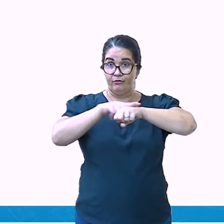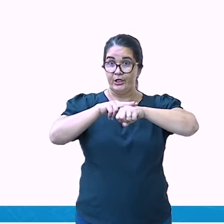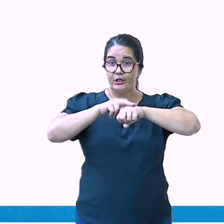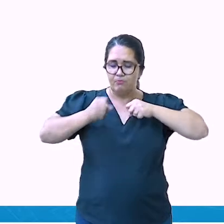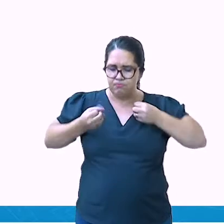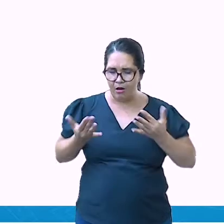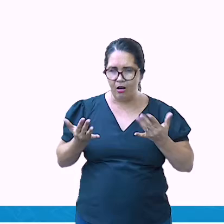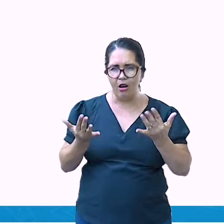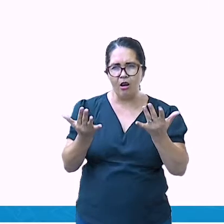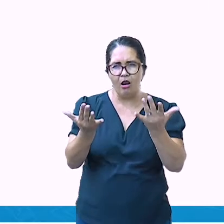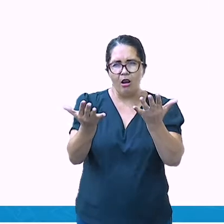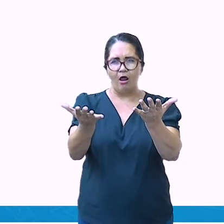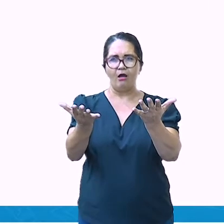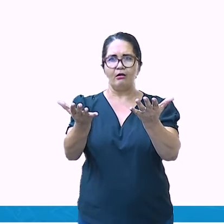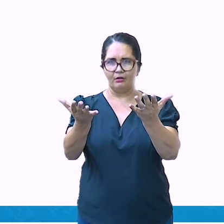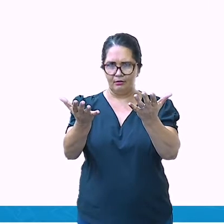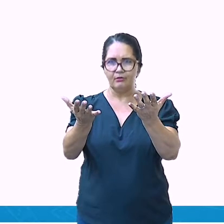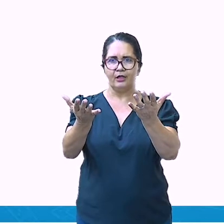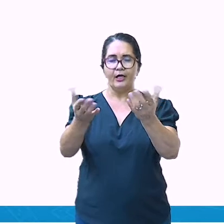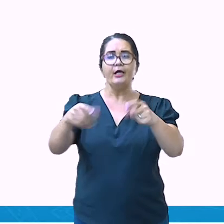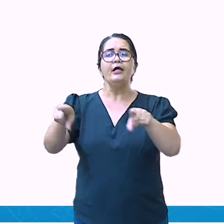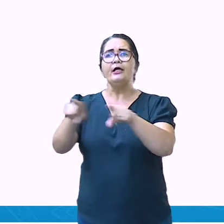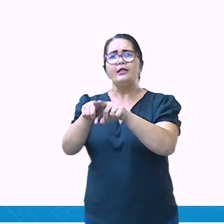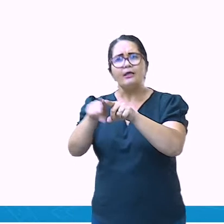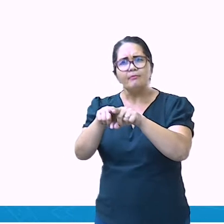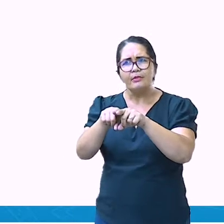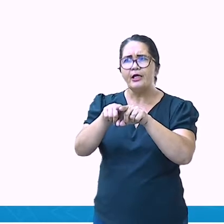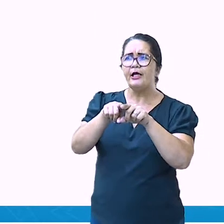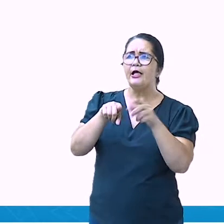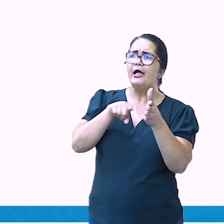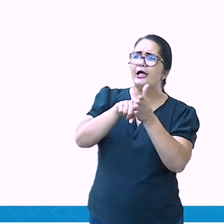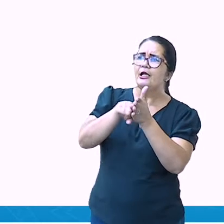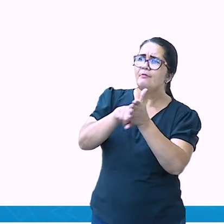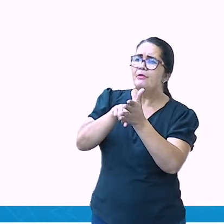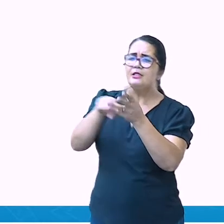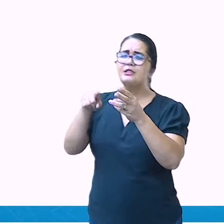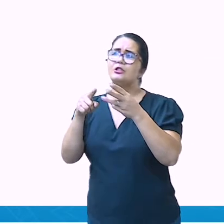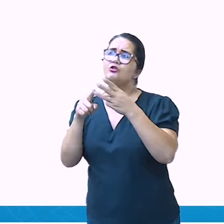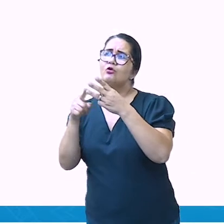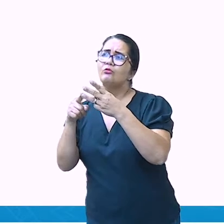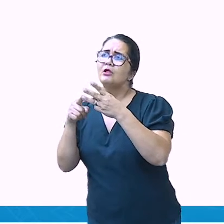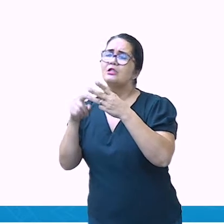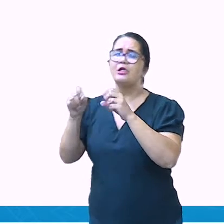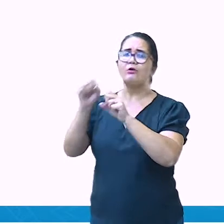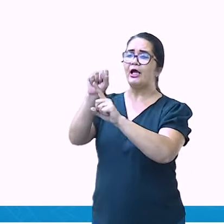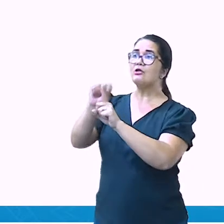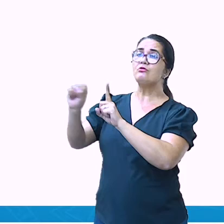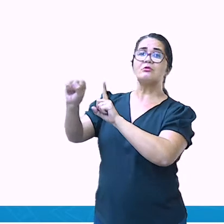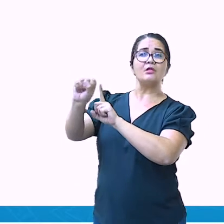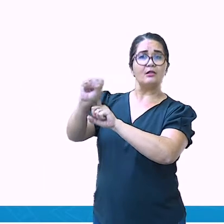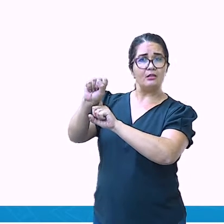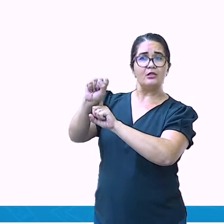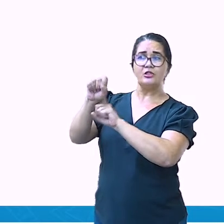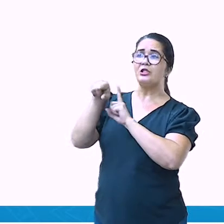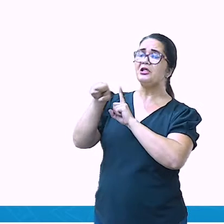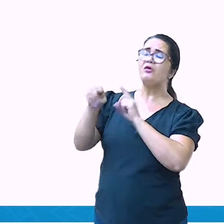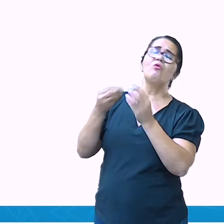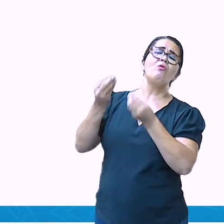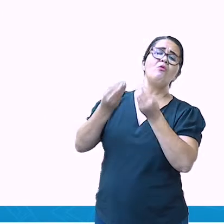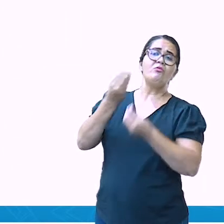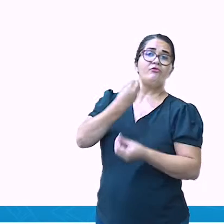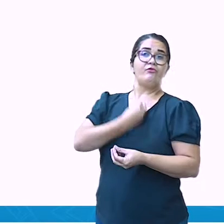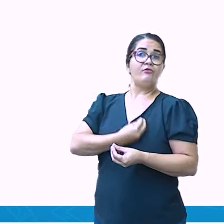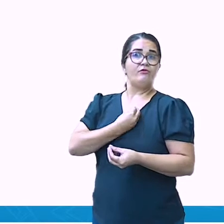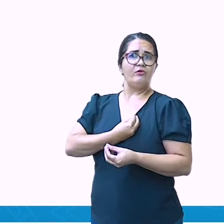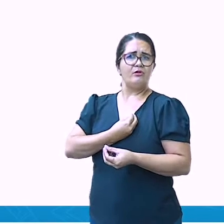critério socioeconômico, que envolve a atividade econômica daquele local e a atividade também